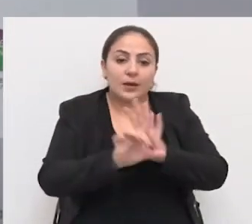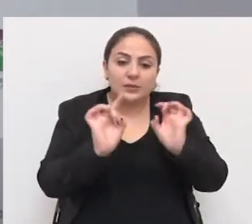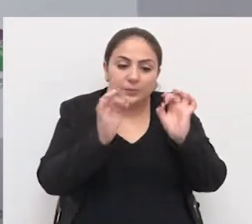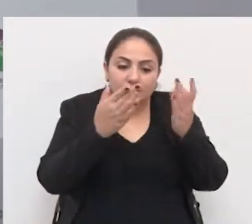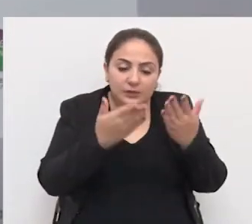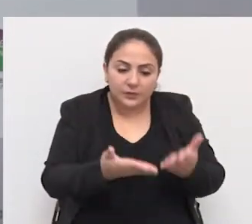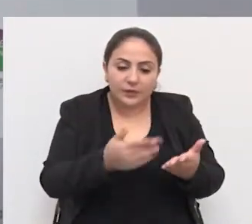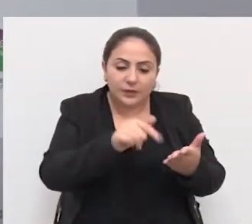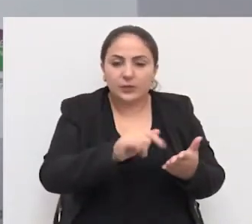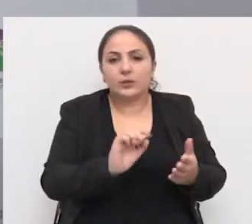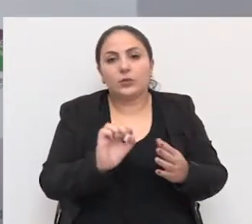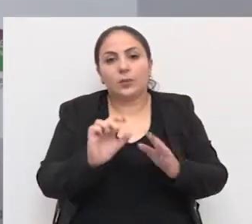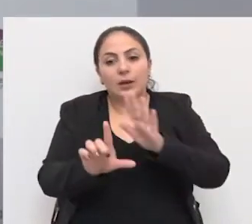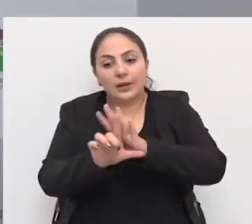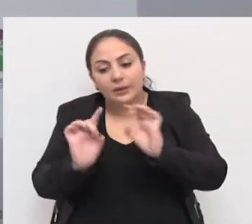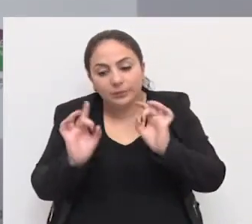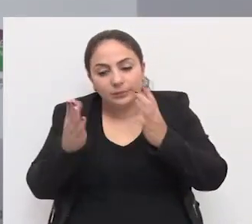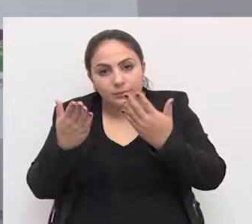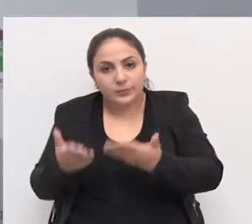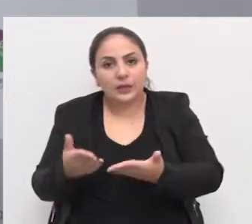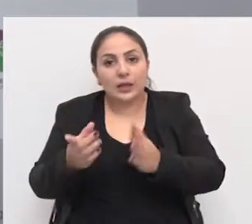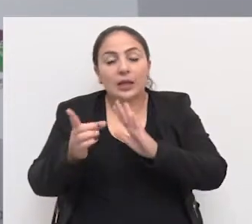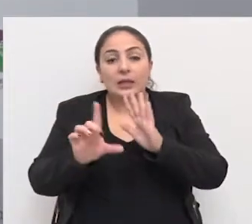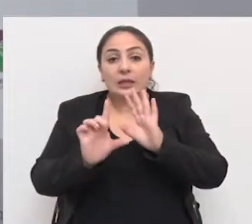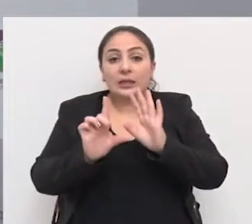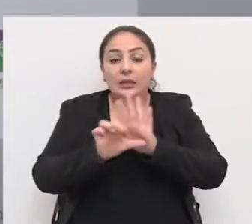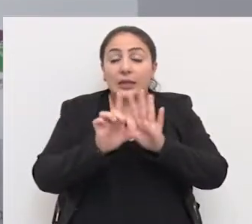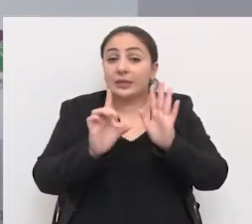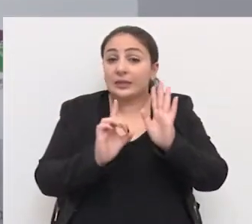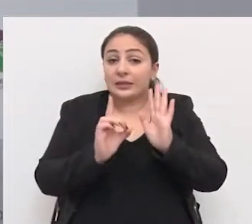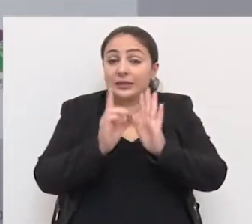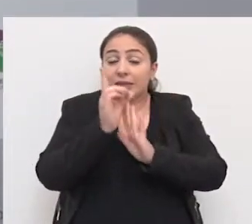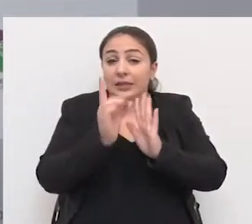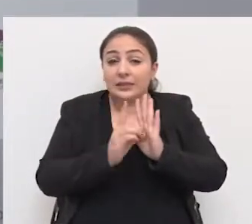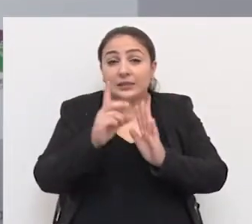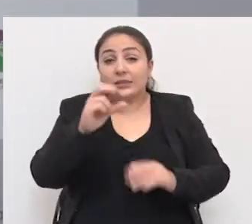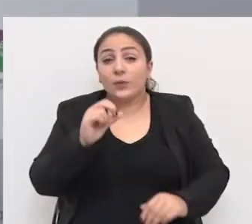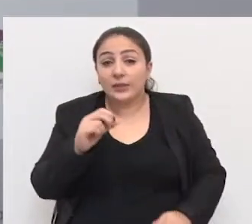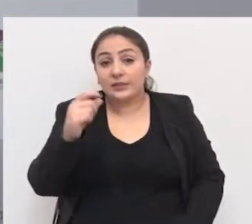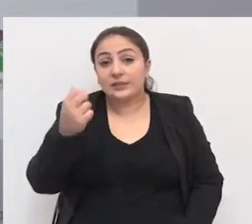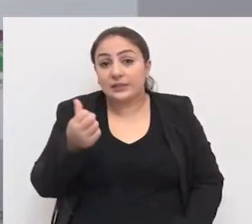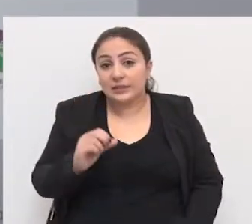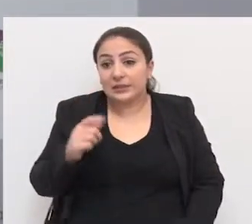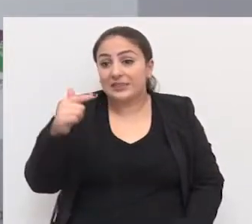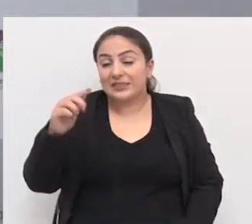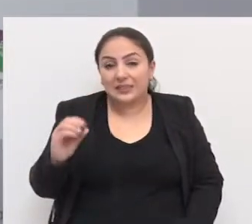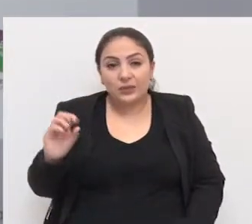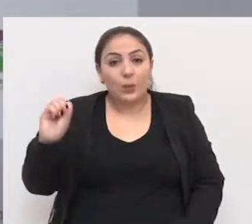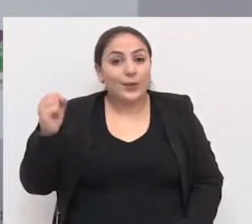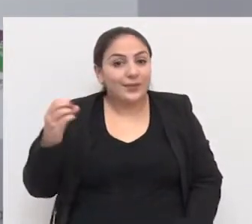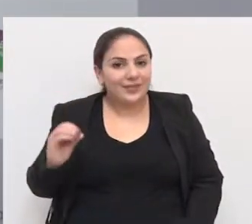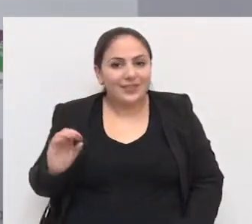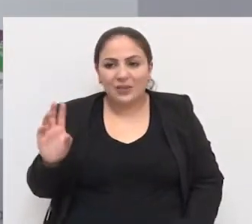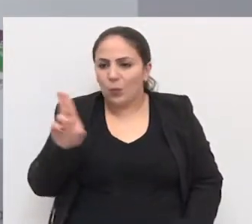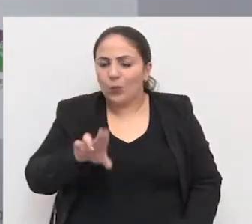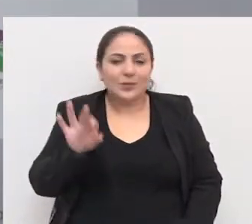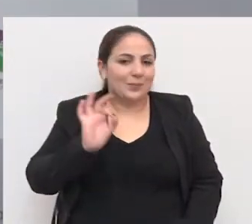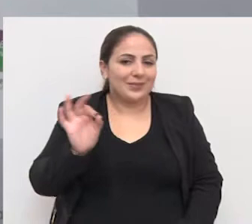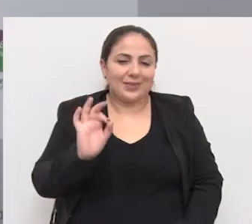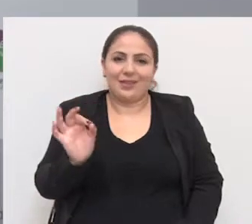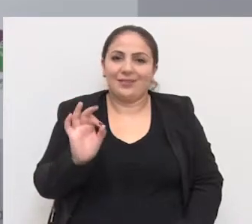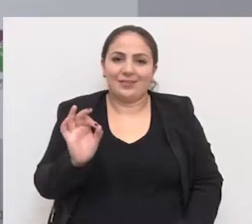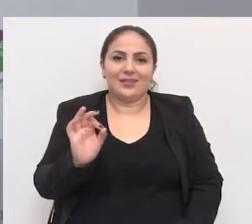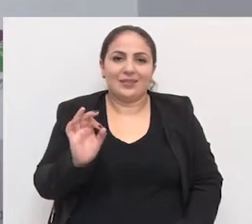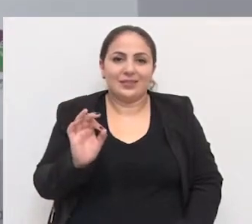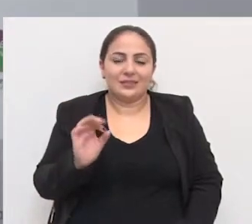tem uma lei específica para isso, uma lei específica para aquilo, leis da década de 50, leis da década de 70, de 80, que na verdade não são nem mais